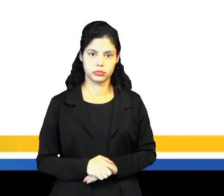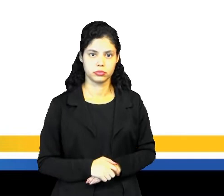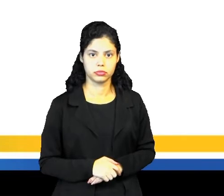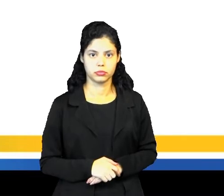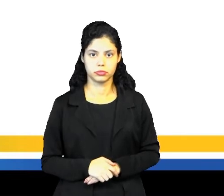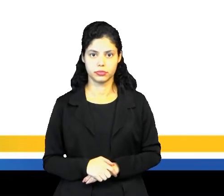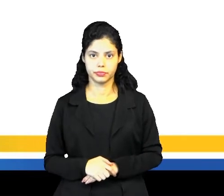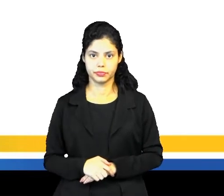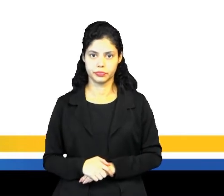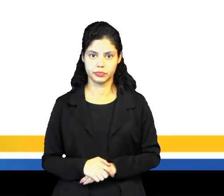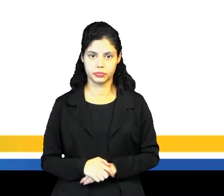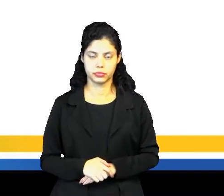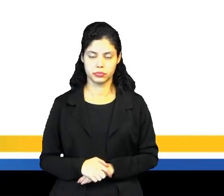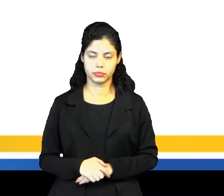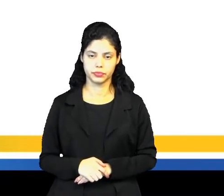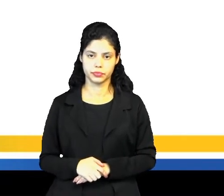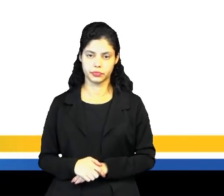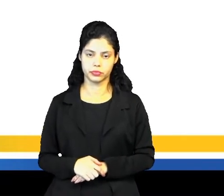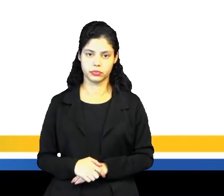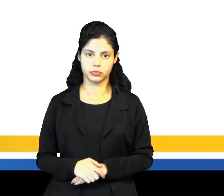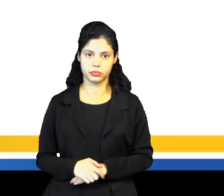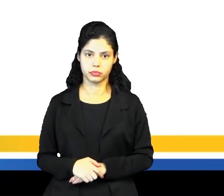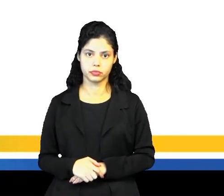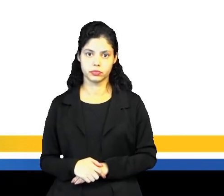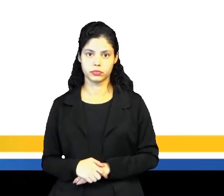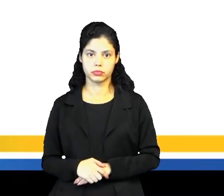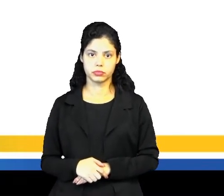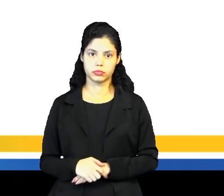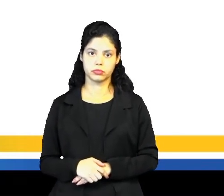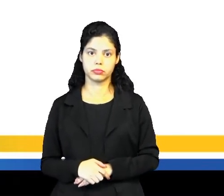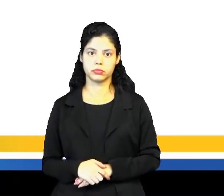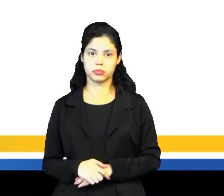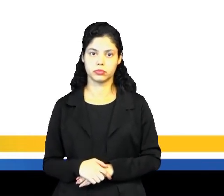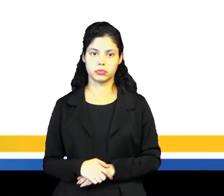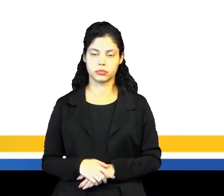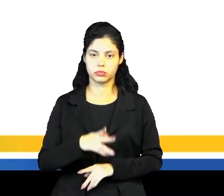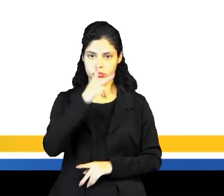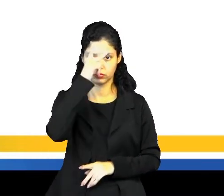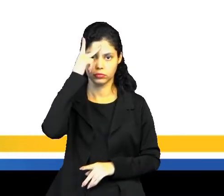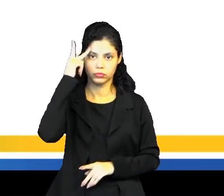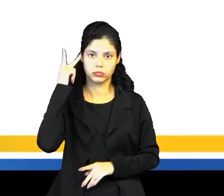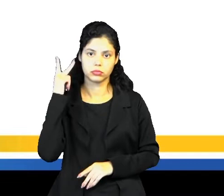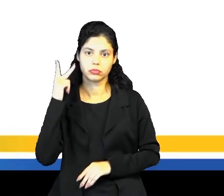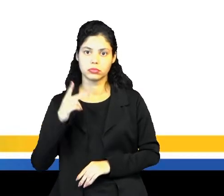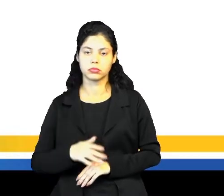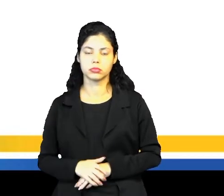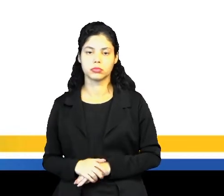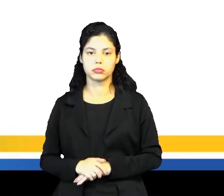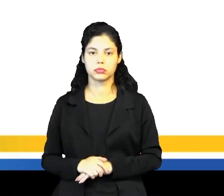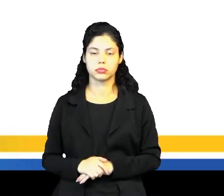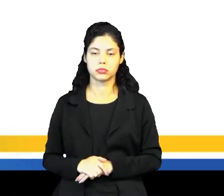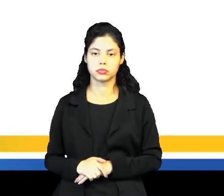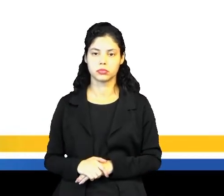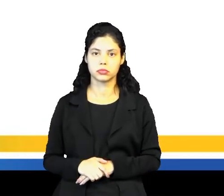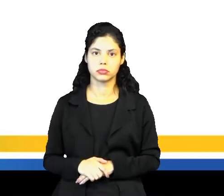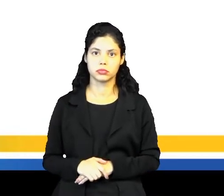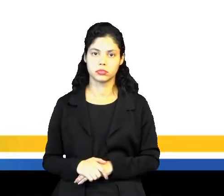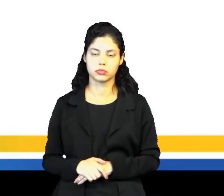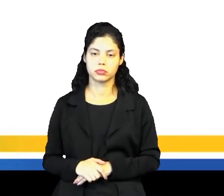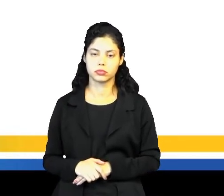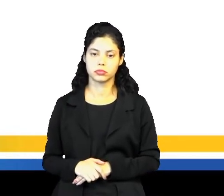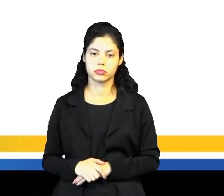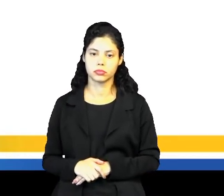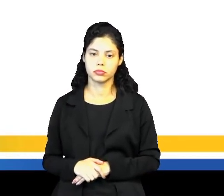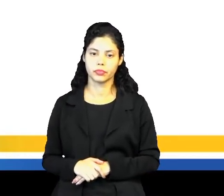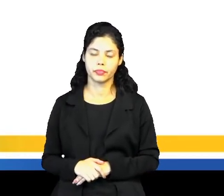Navegante de boca e herbatero de la tinta, ou seja, né, ele é uma pessoa que é como se a